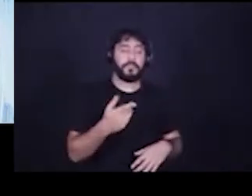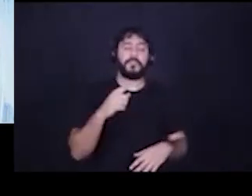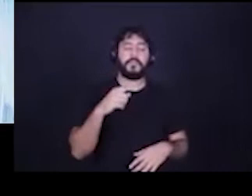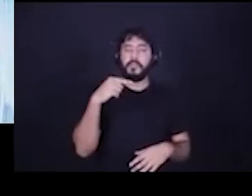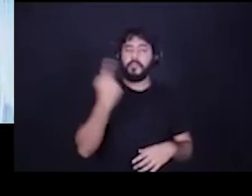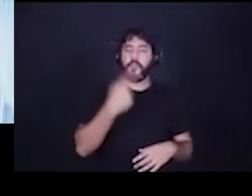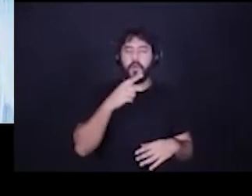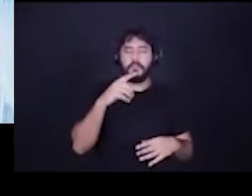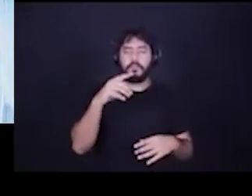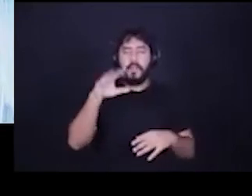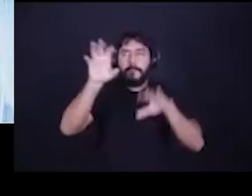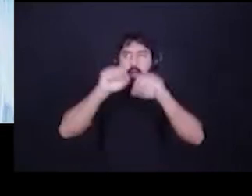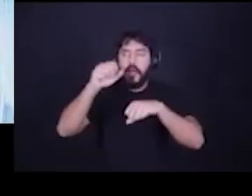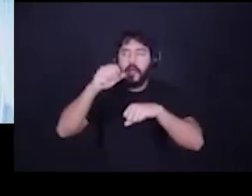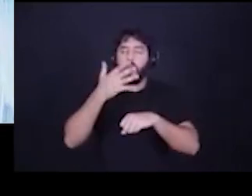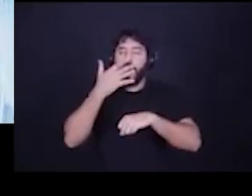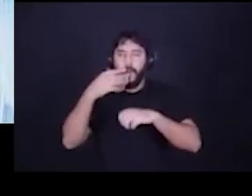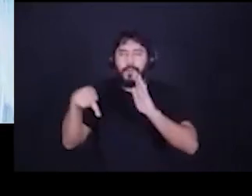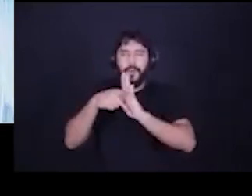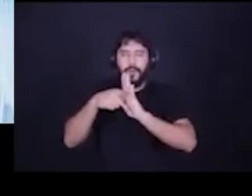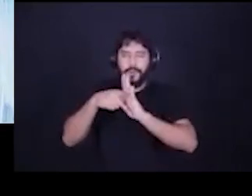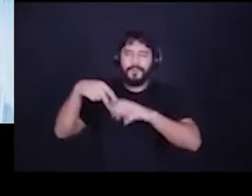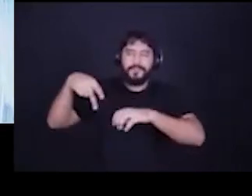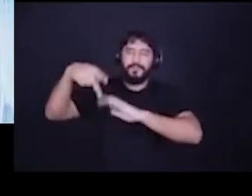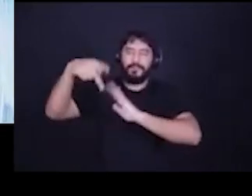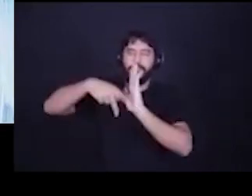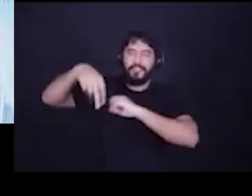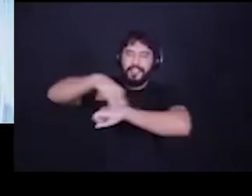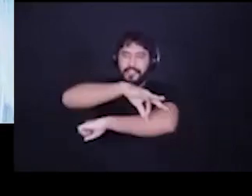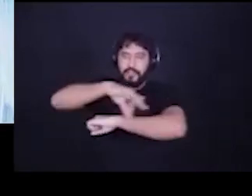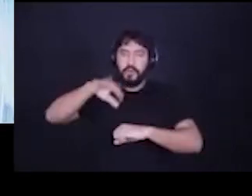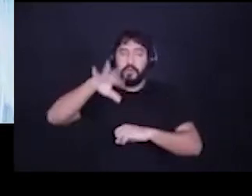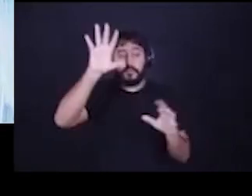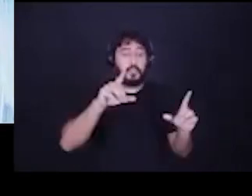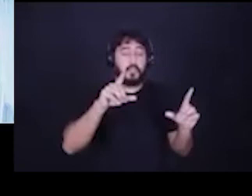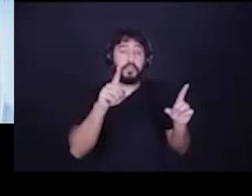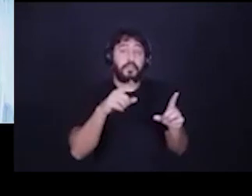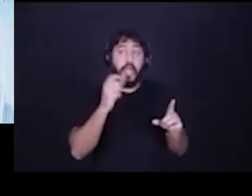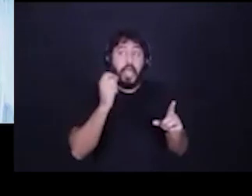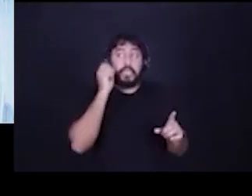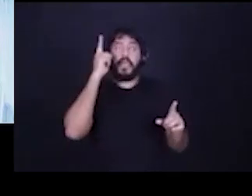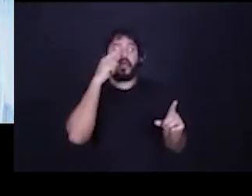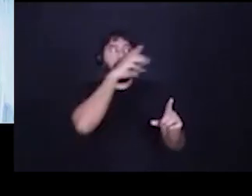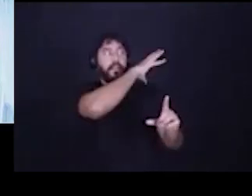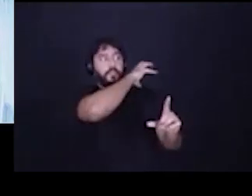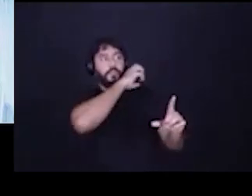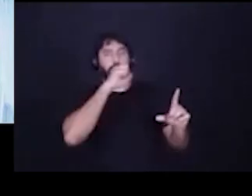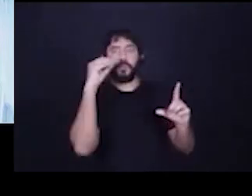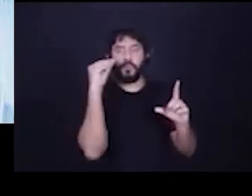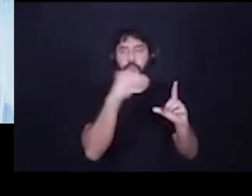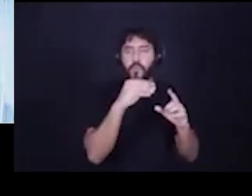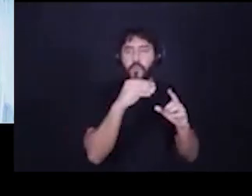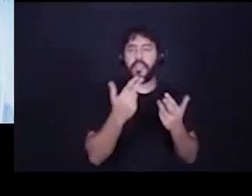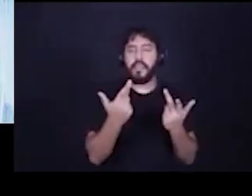de arquitetura. E a gente ficou e recuperar uma das ideias que tinha trazido lá atrás, que era a ideia muito do gesto, de falar desse